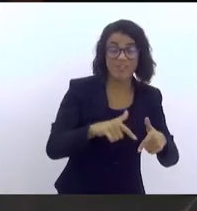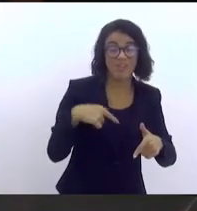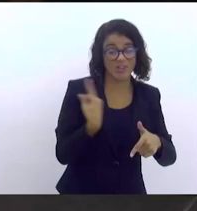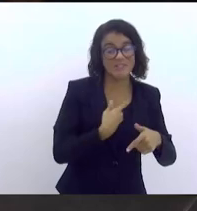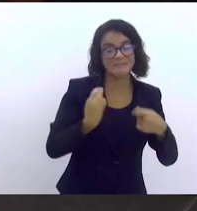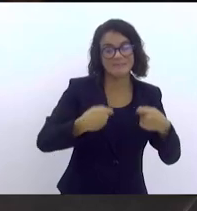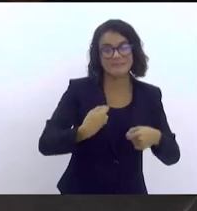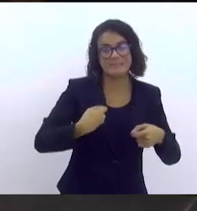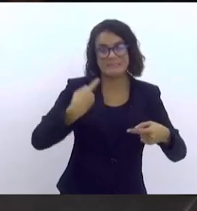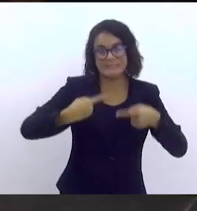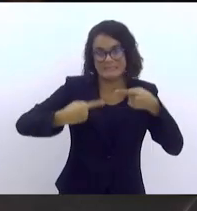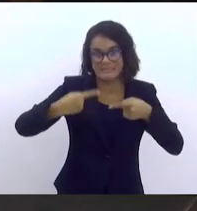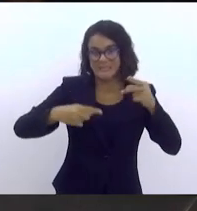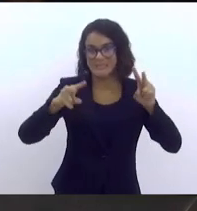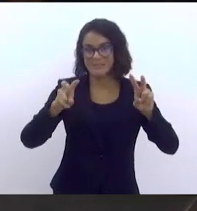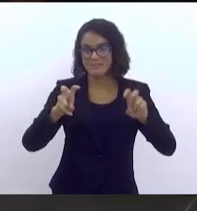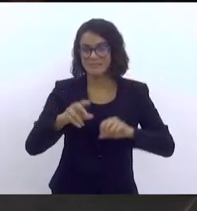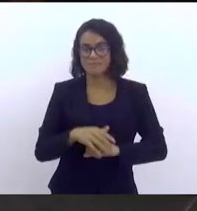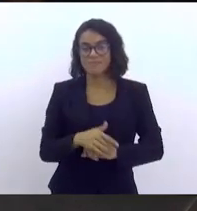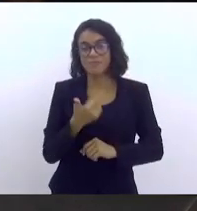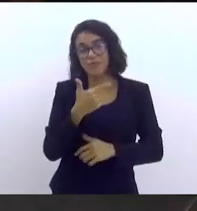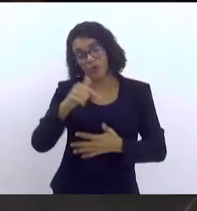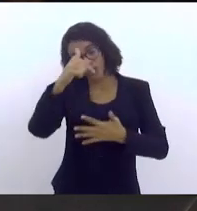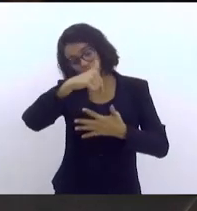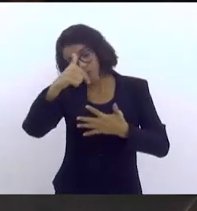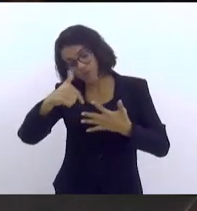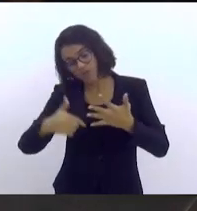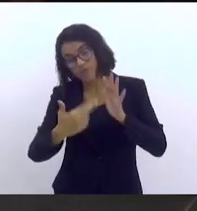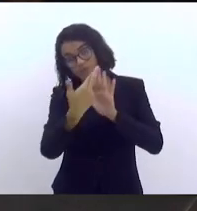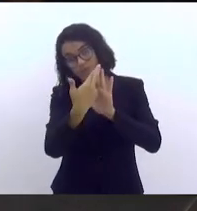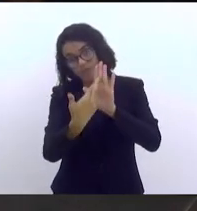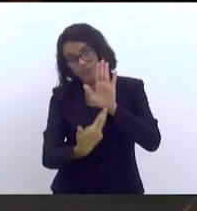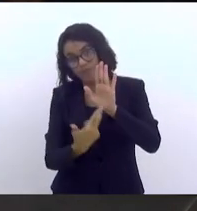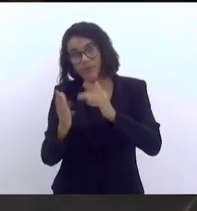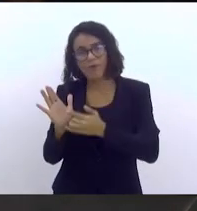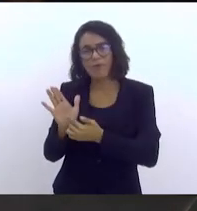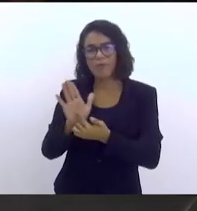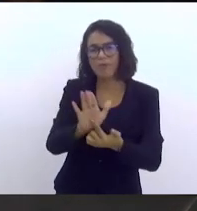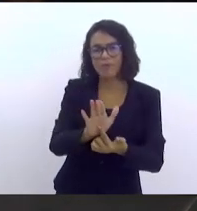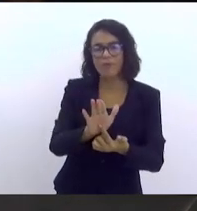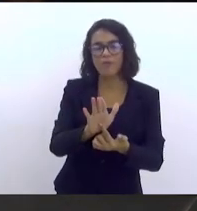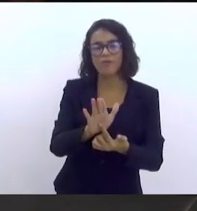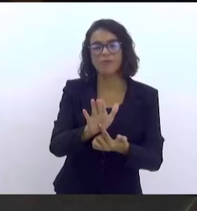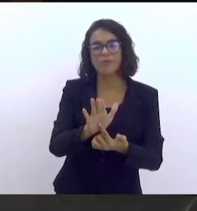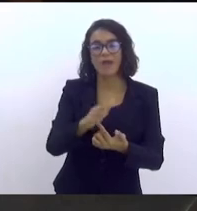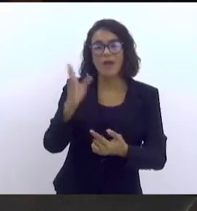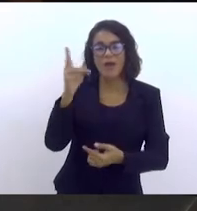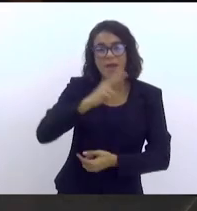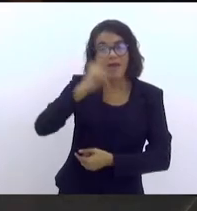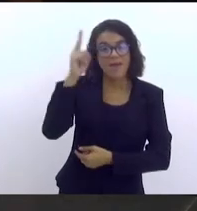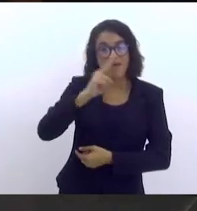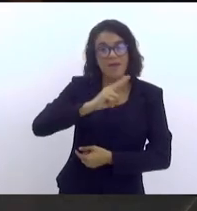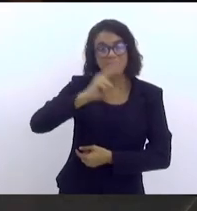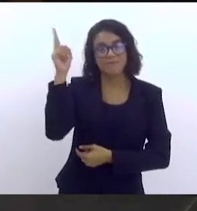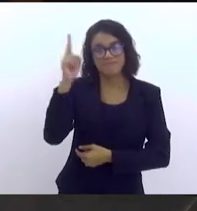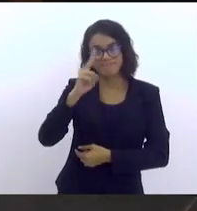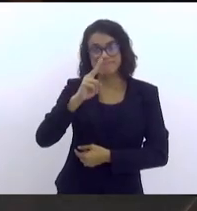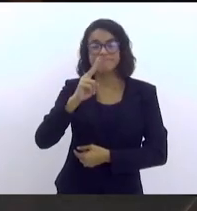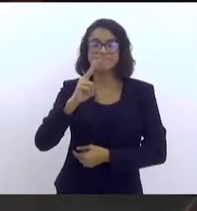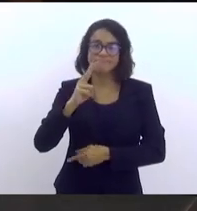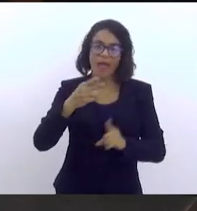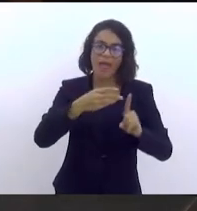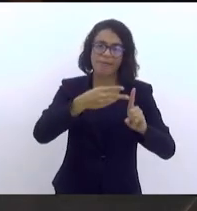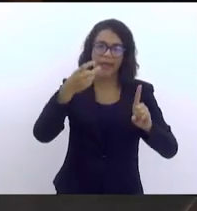isso um outro ponto desse relatório aponta para essa emergência né aí após